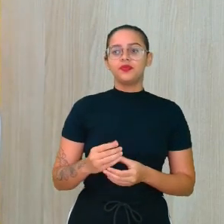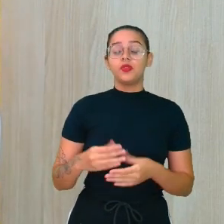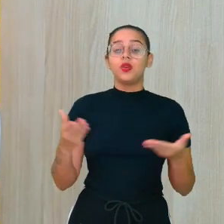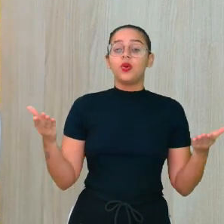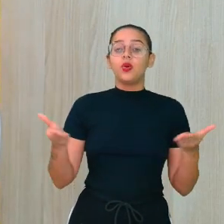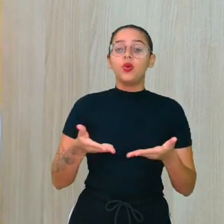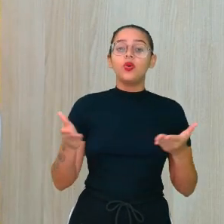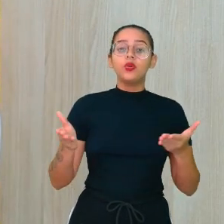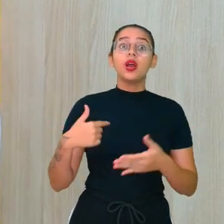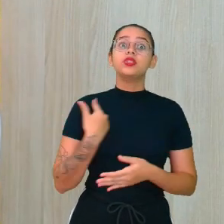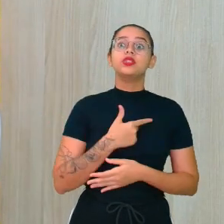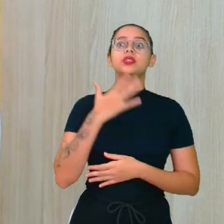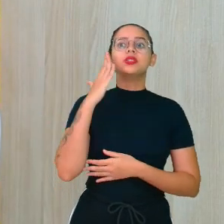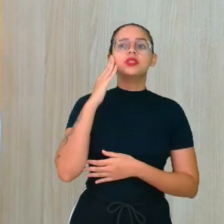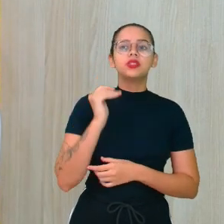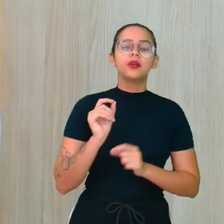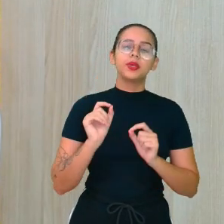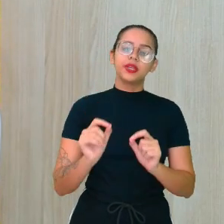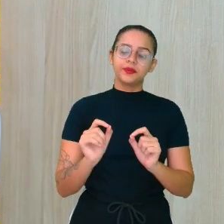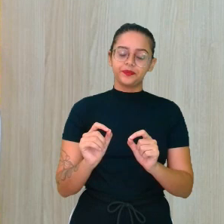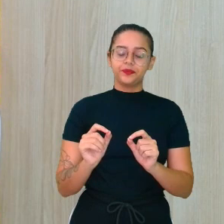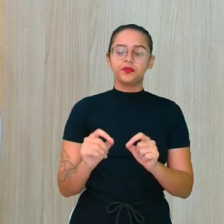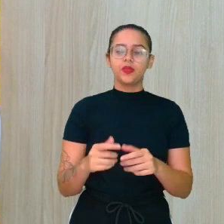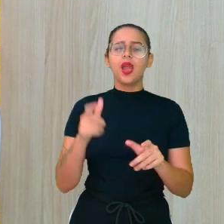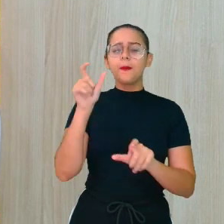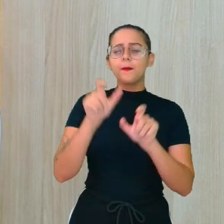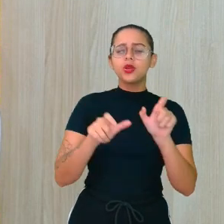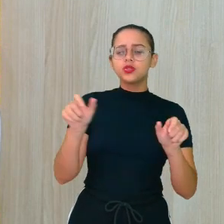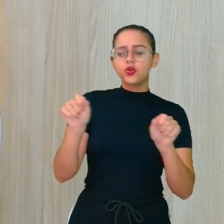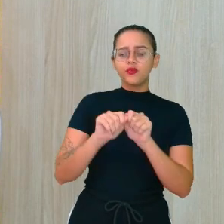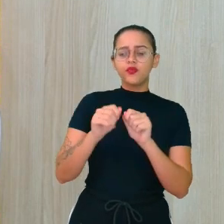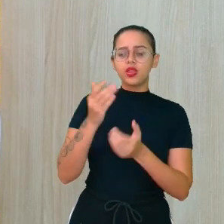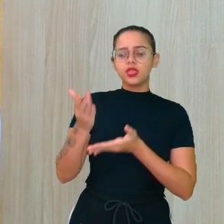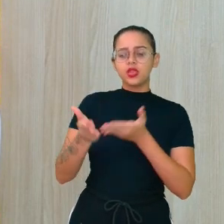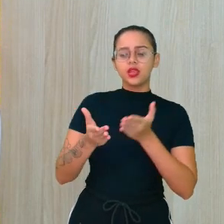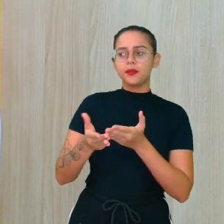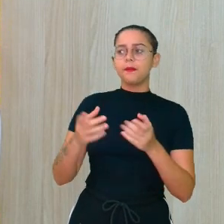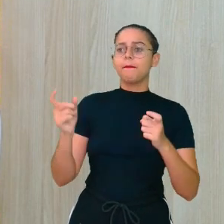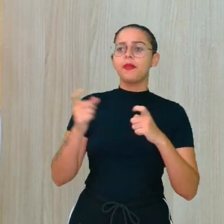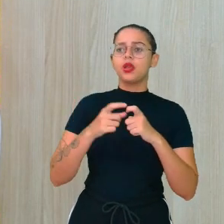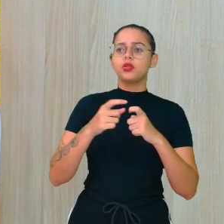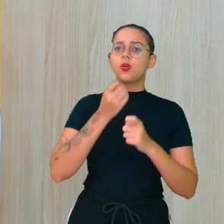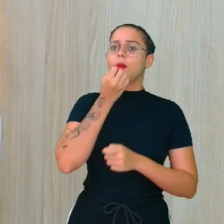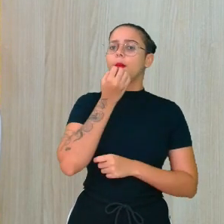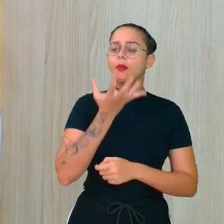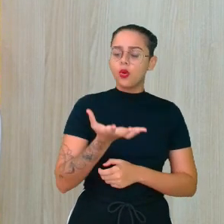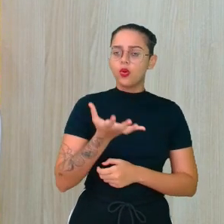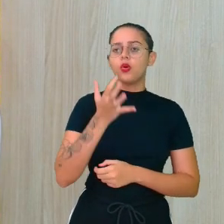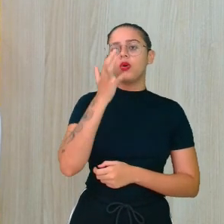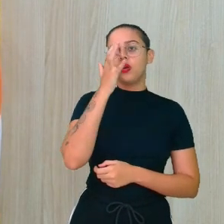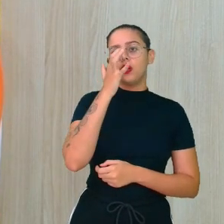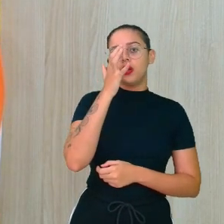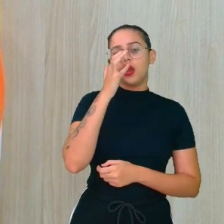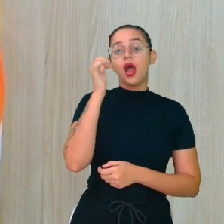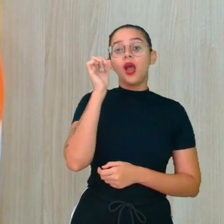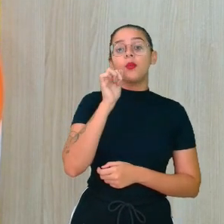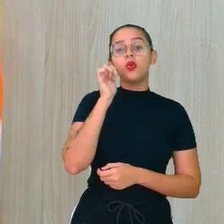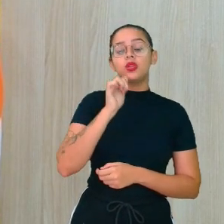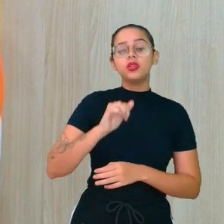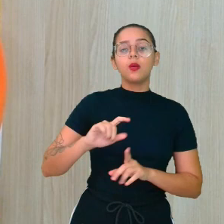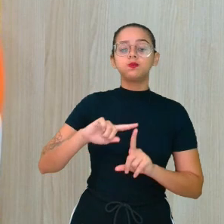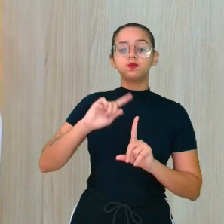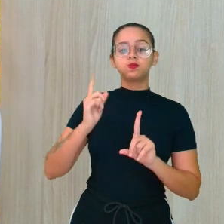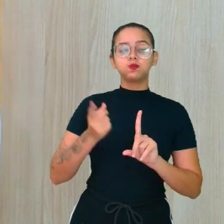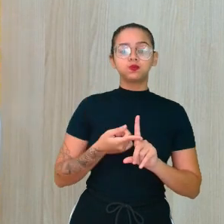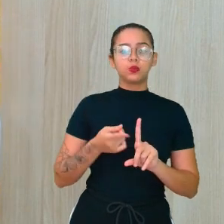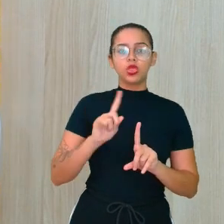Hoje, a gente sabe que as pessoas que fazem um tratamento médico adequado, as mulheres que estão grávidas, as